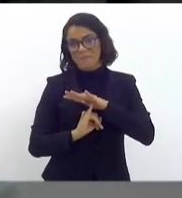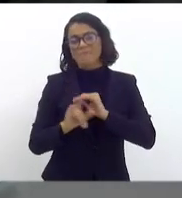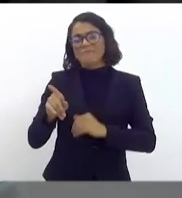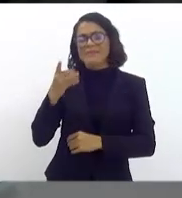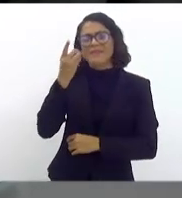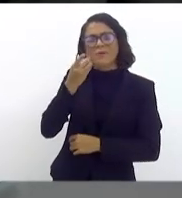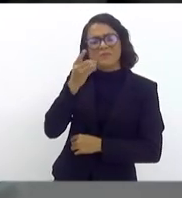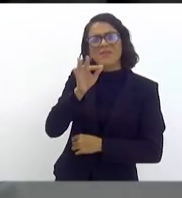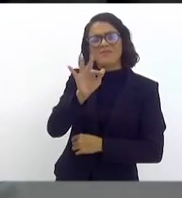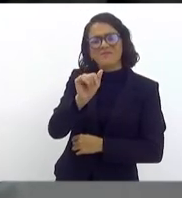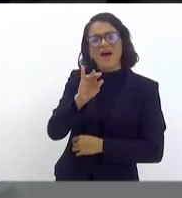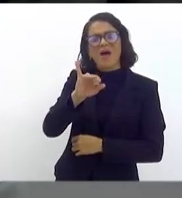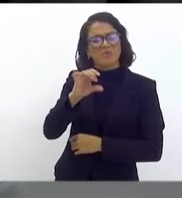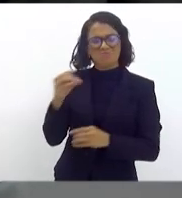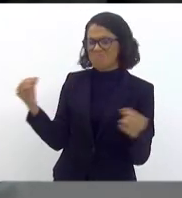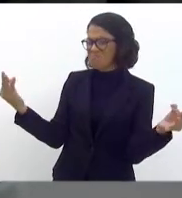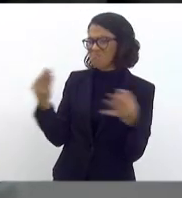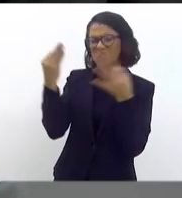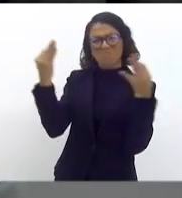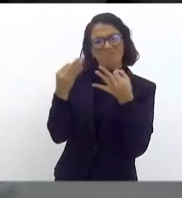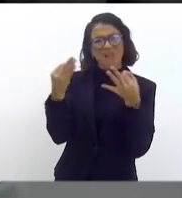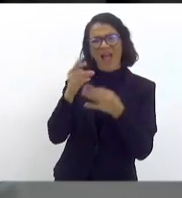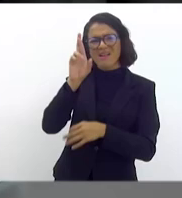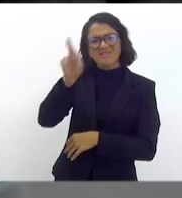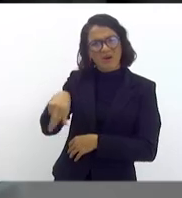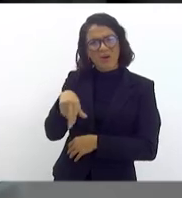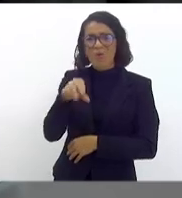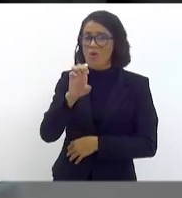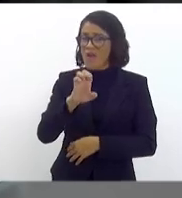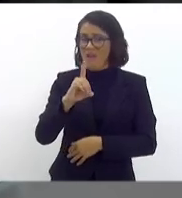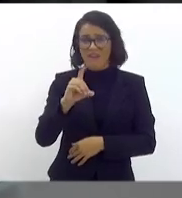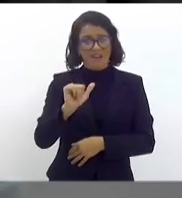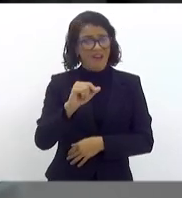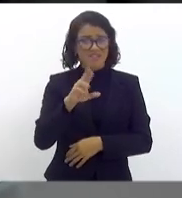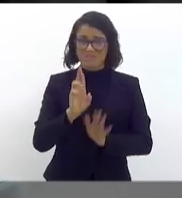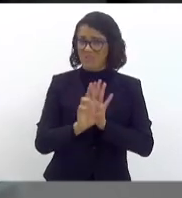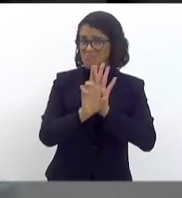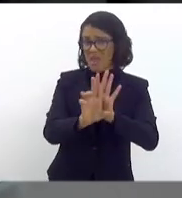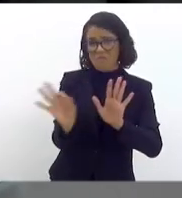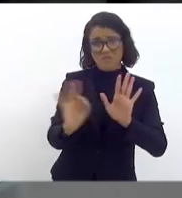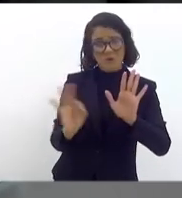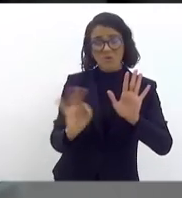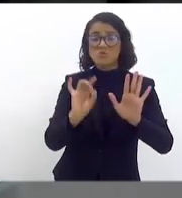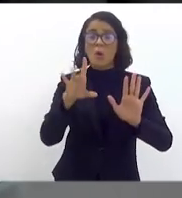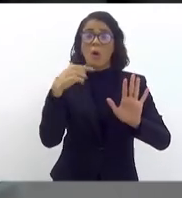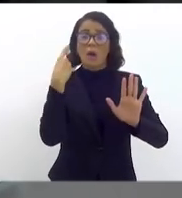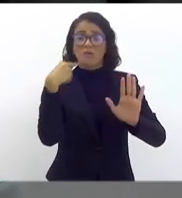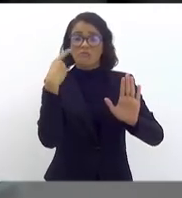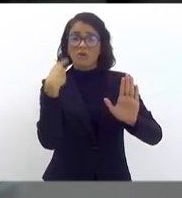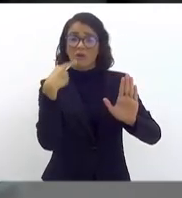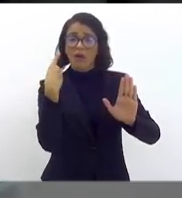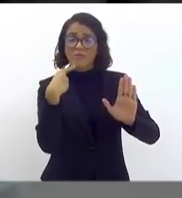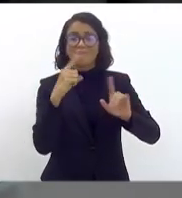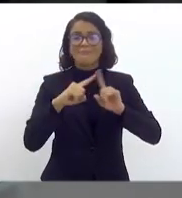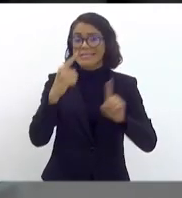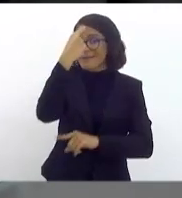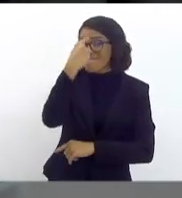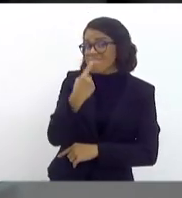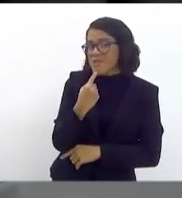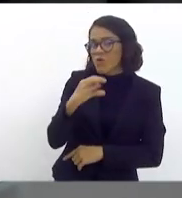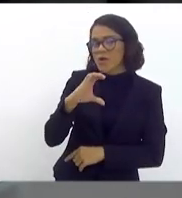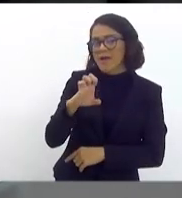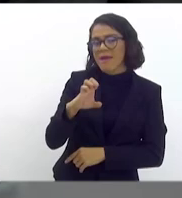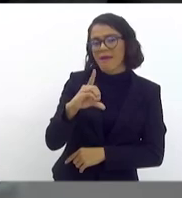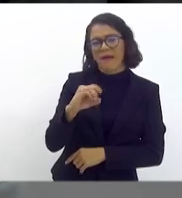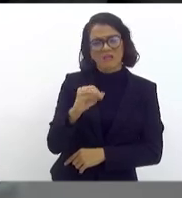deputado Fábio Silva assiste com completa razão a ele. O ECAD não está presente hoje. Veio um advogado, mas a figura do ECAD não